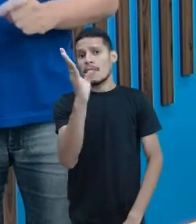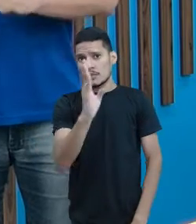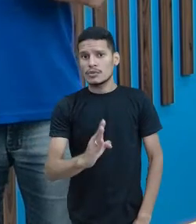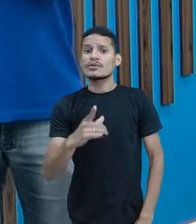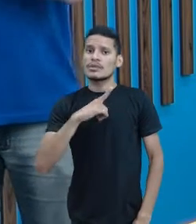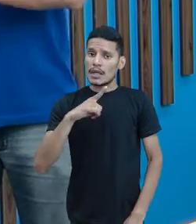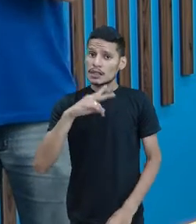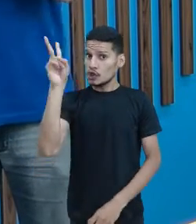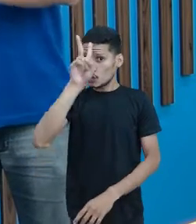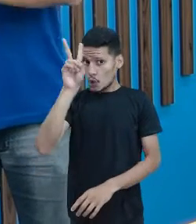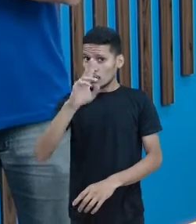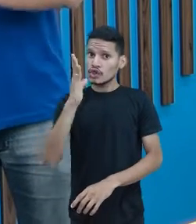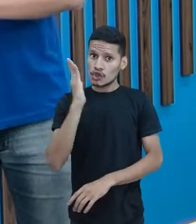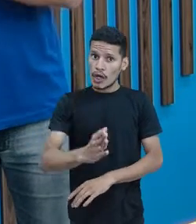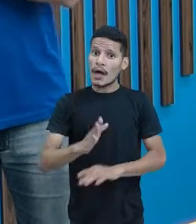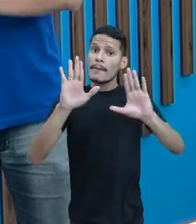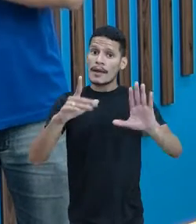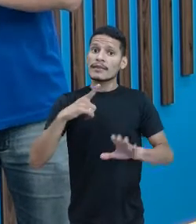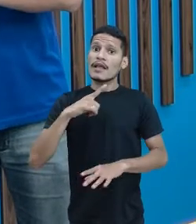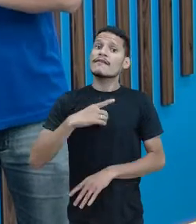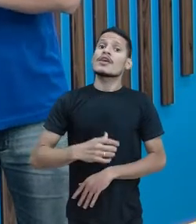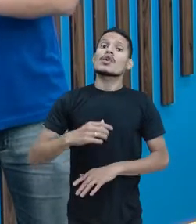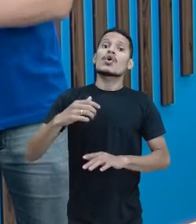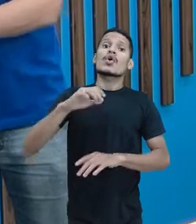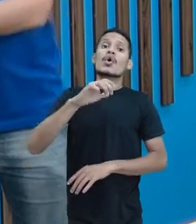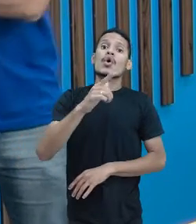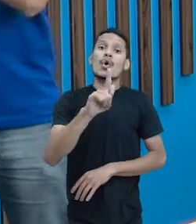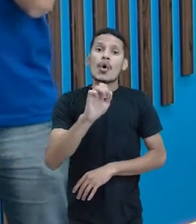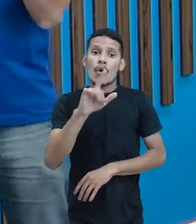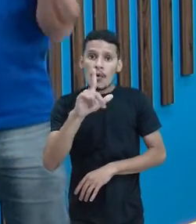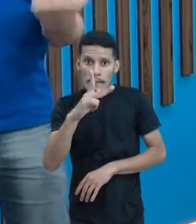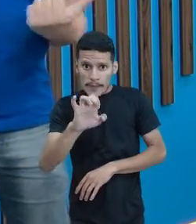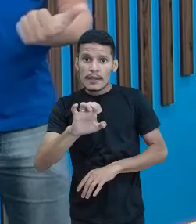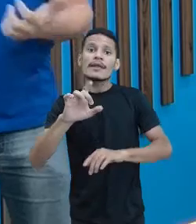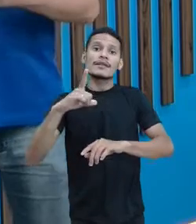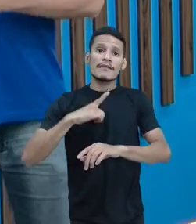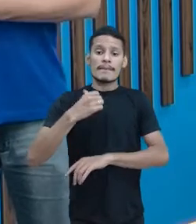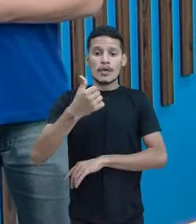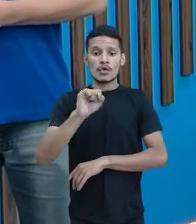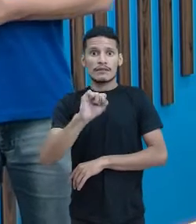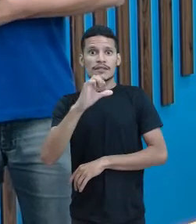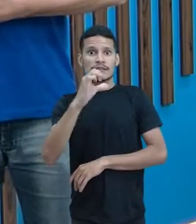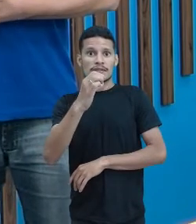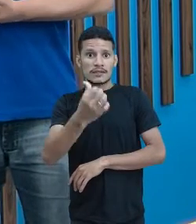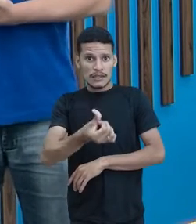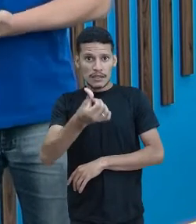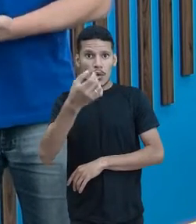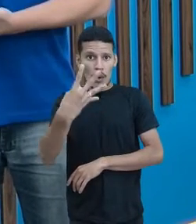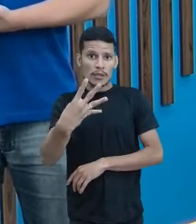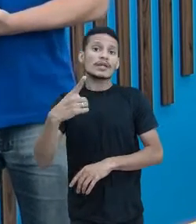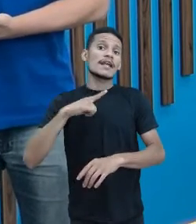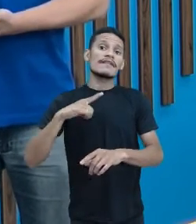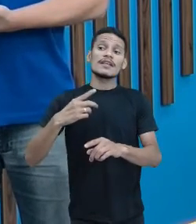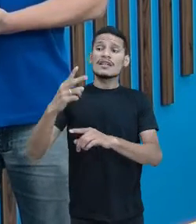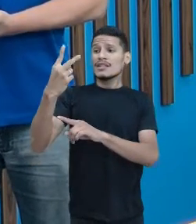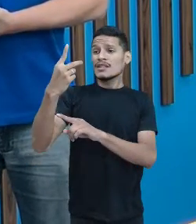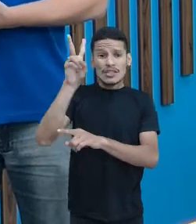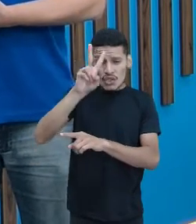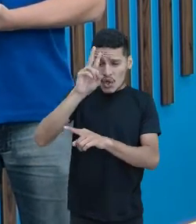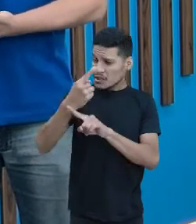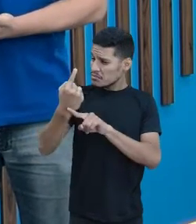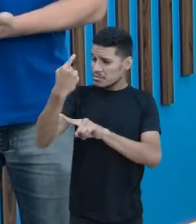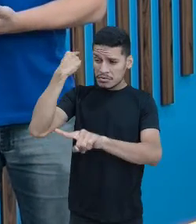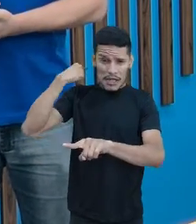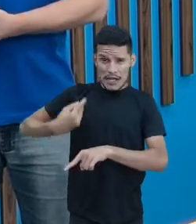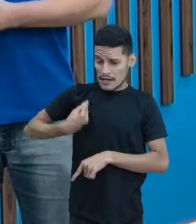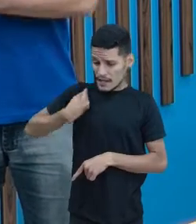histórico. Quando houve o golpe de 1964, a gente já tem todo um histórico de, né, presença militar, de